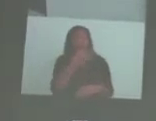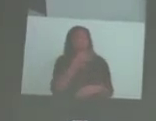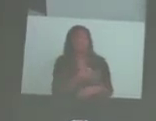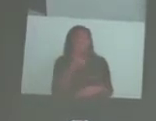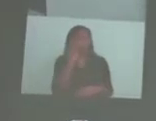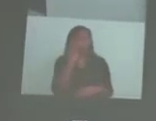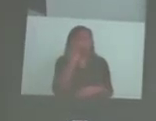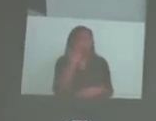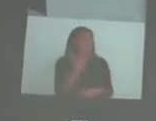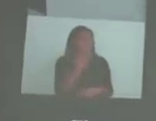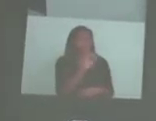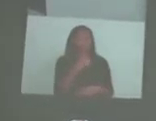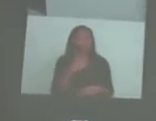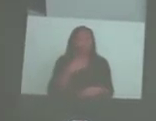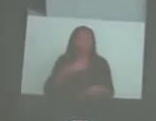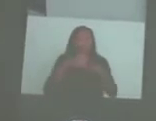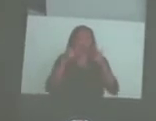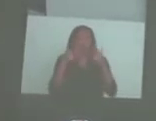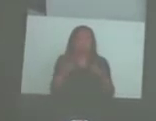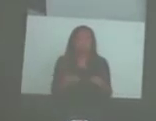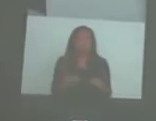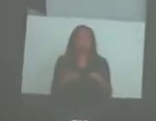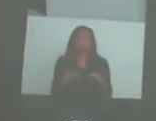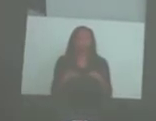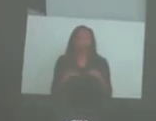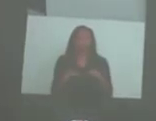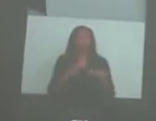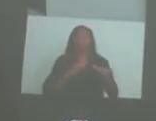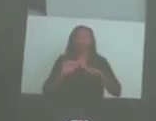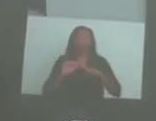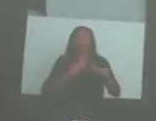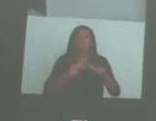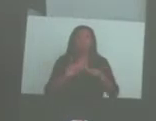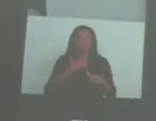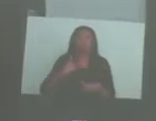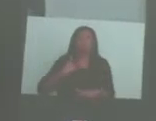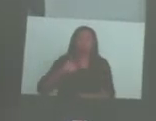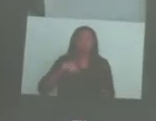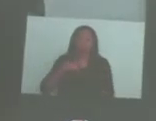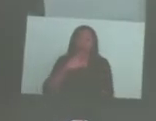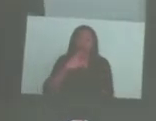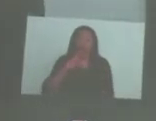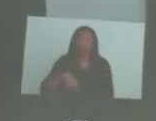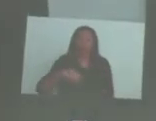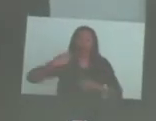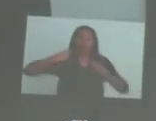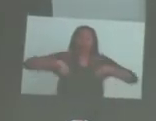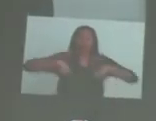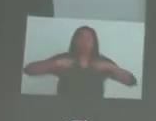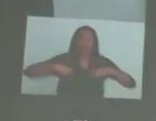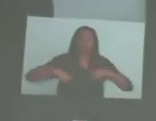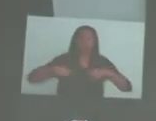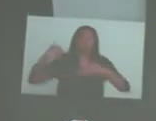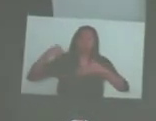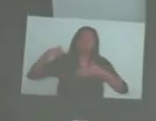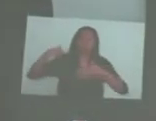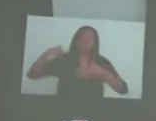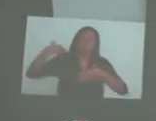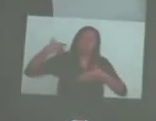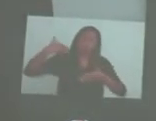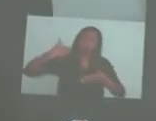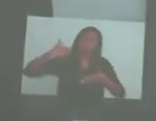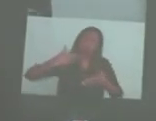atividade religiosa é absolutamente essencial. Ao longo da história, é notável